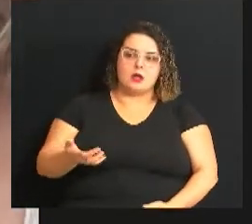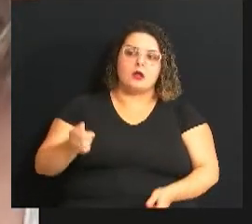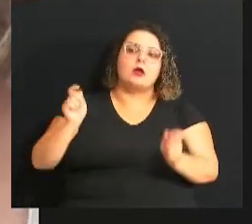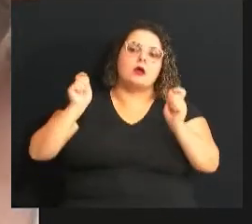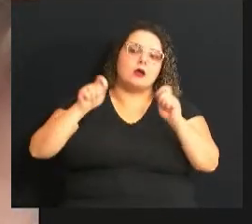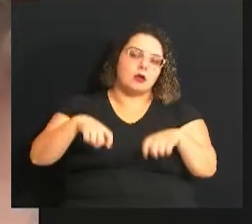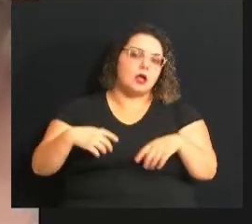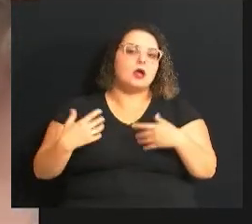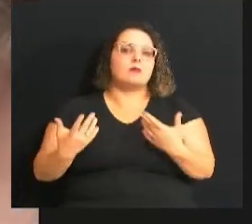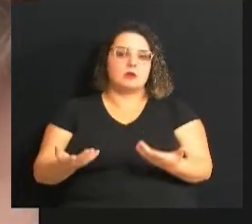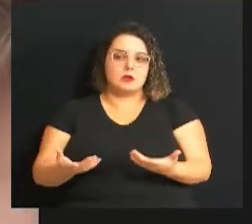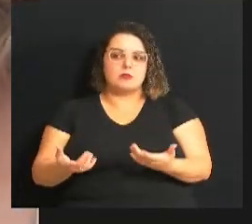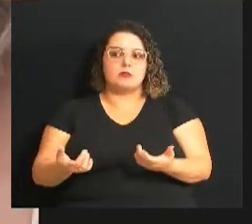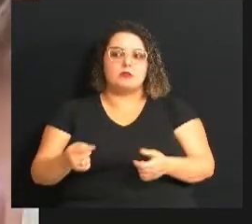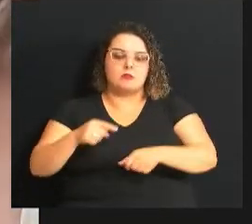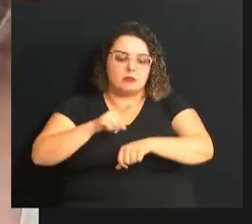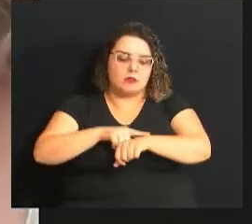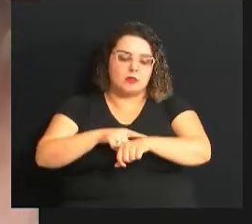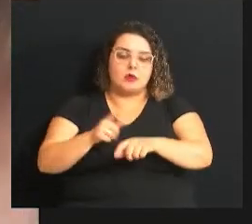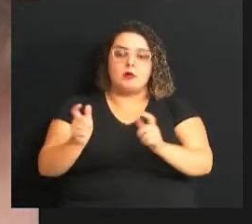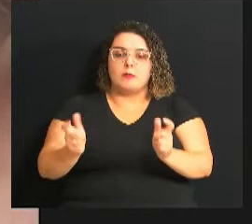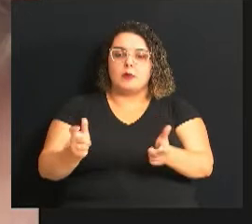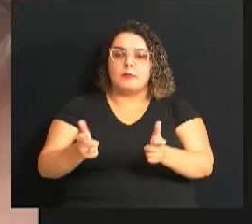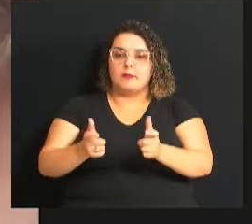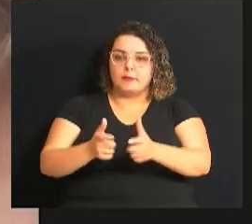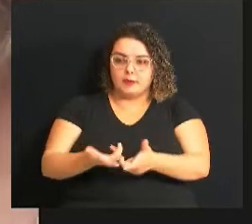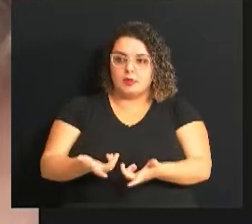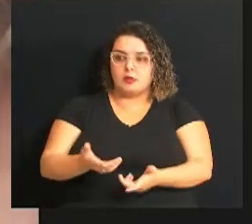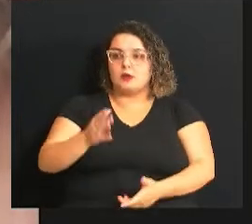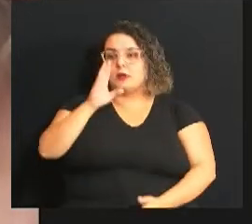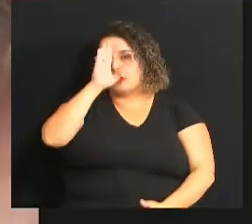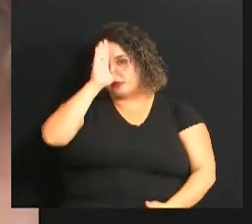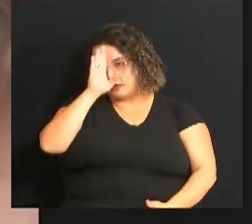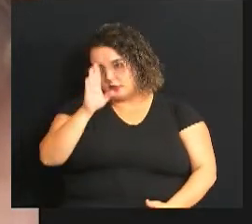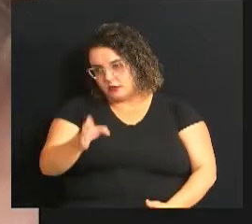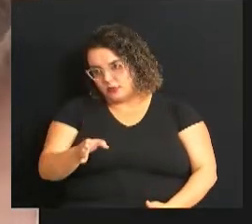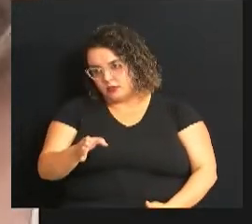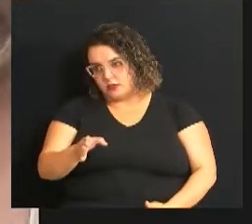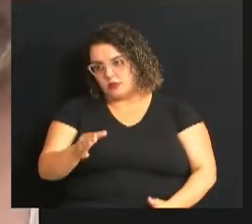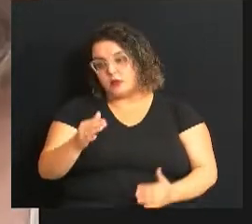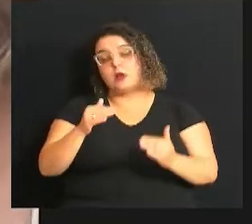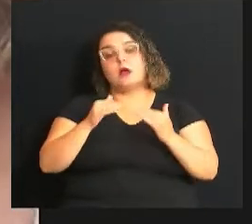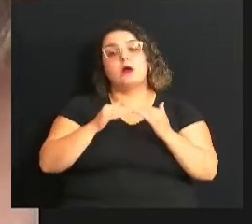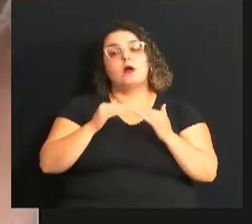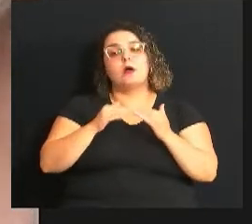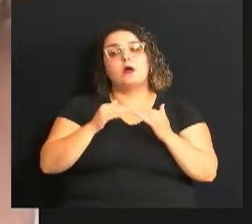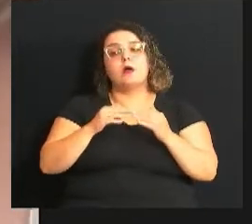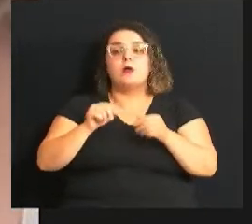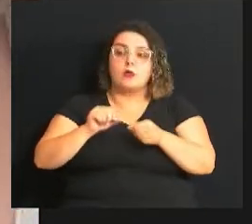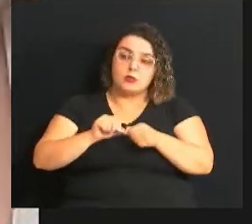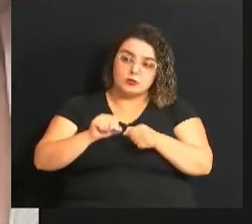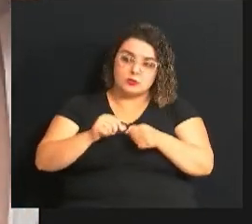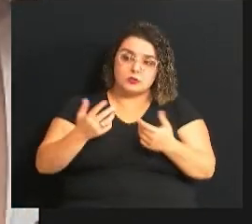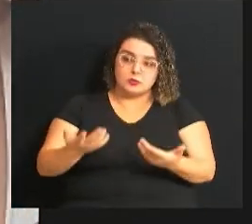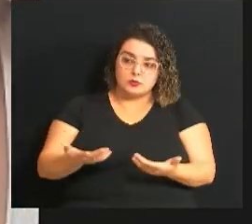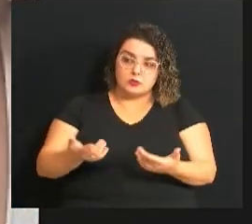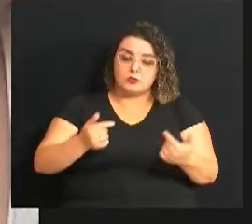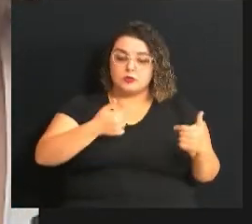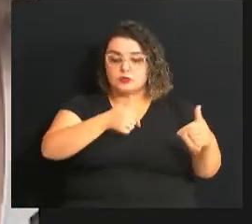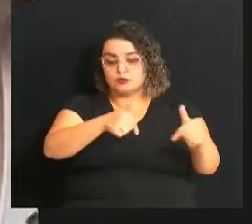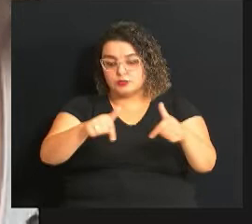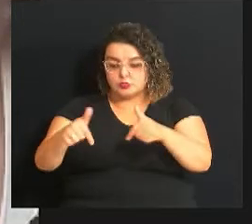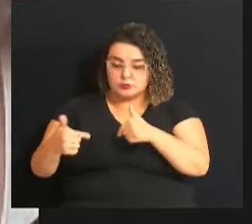efetivamente a redução de horas e, a princípio, acordos feitos entre